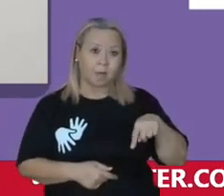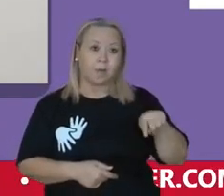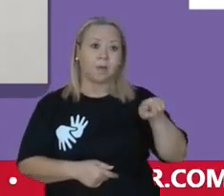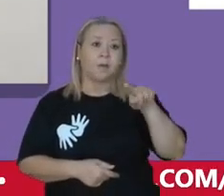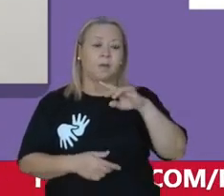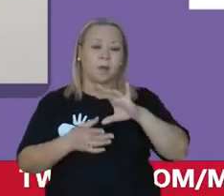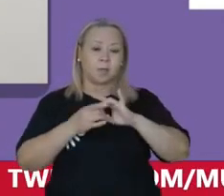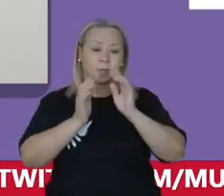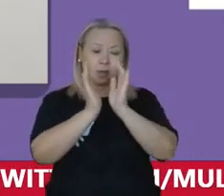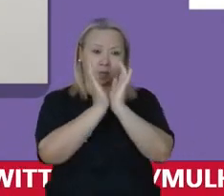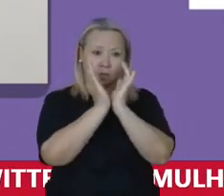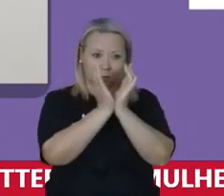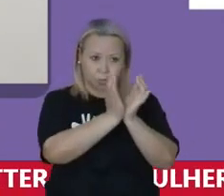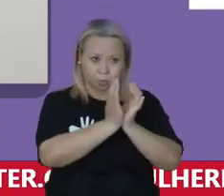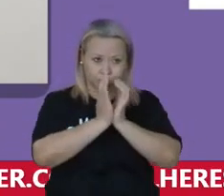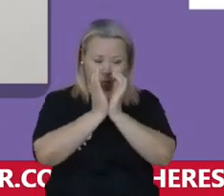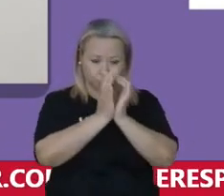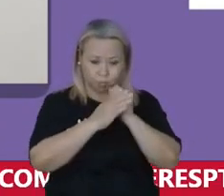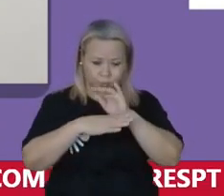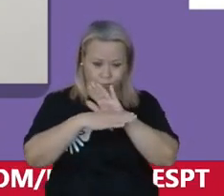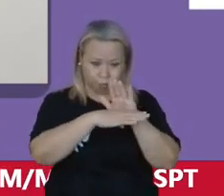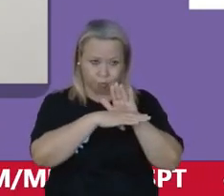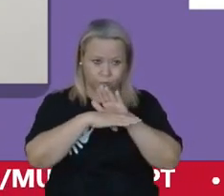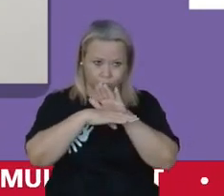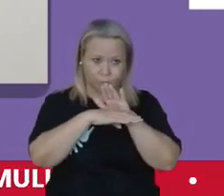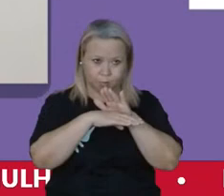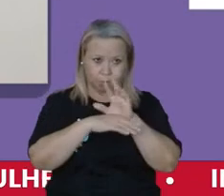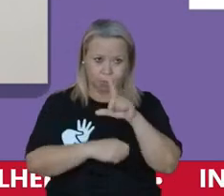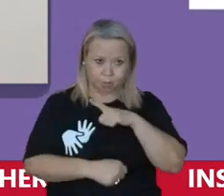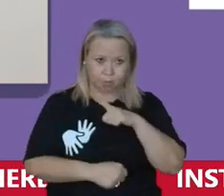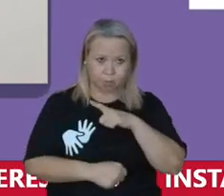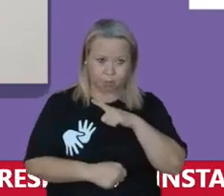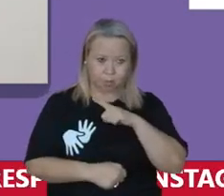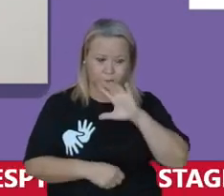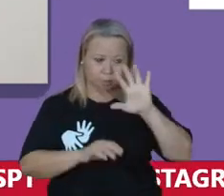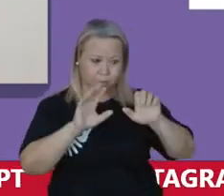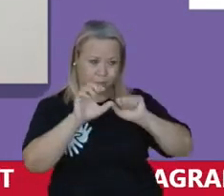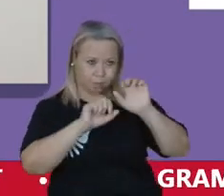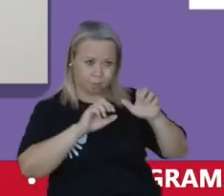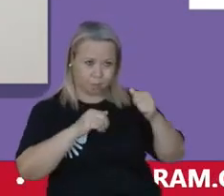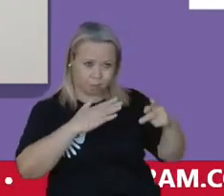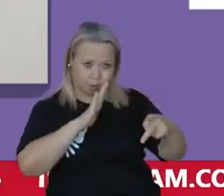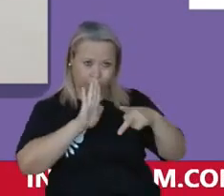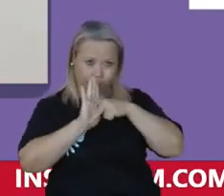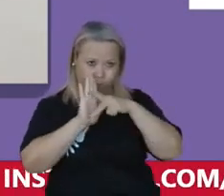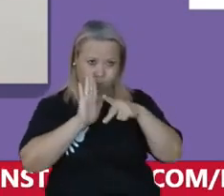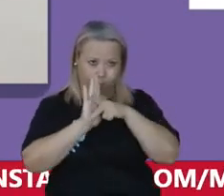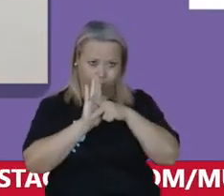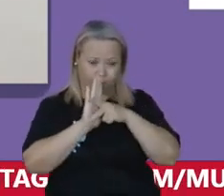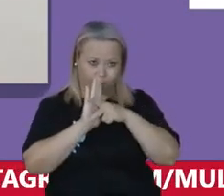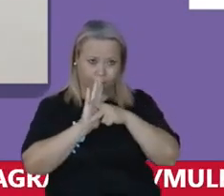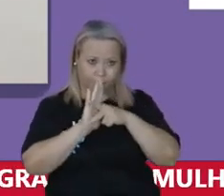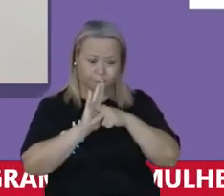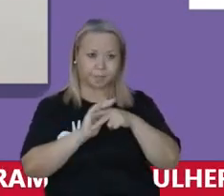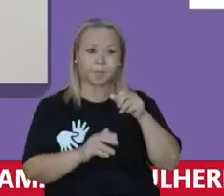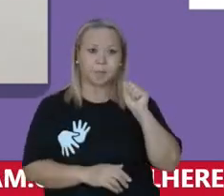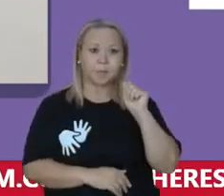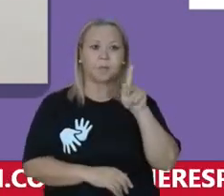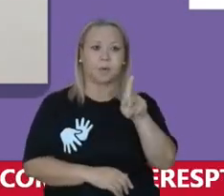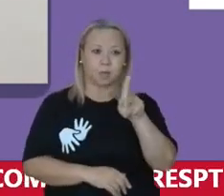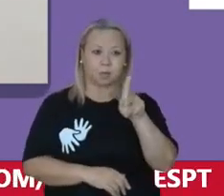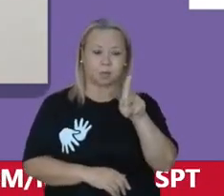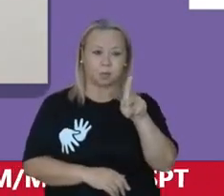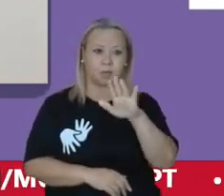esse conjunto de contribuições, a gente chama, que são arrecadações próprias para assegurar o sistema de